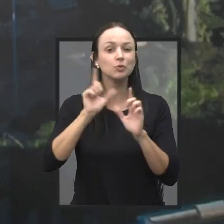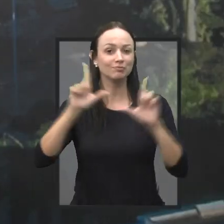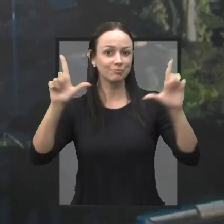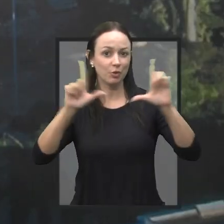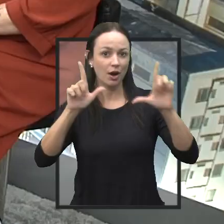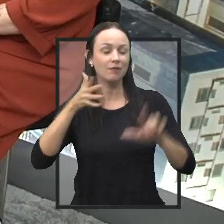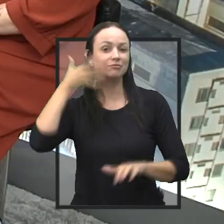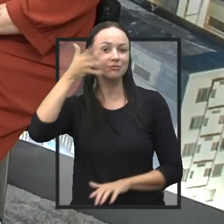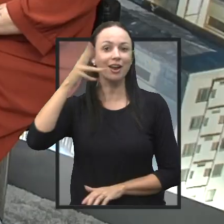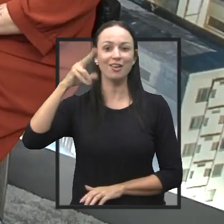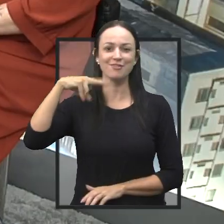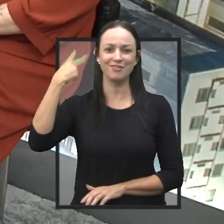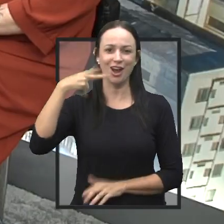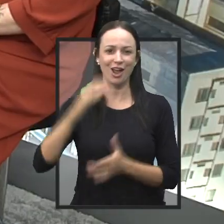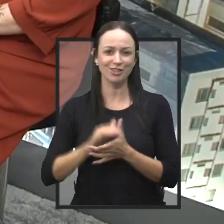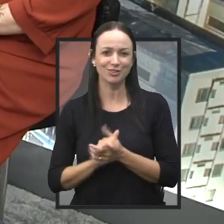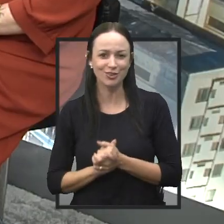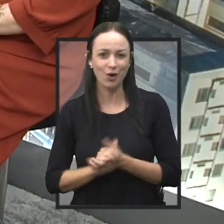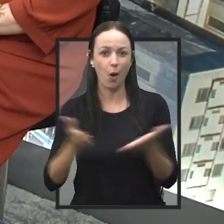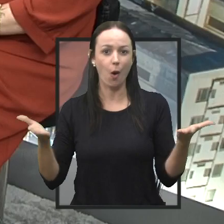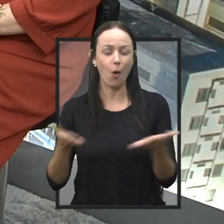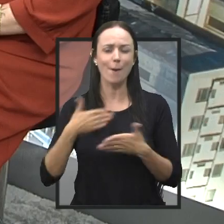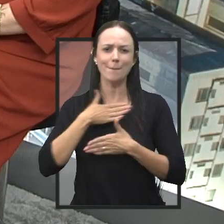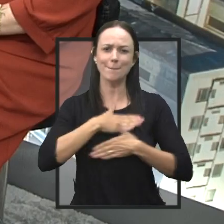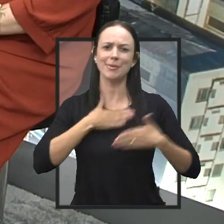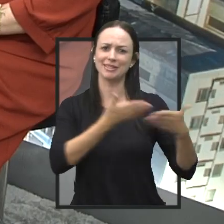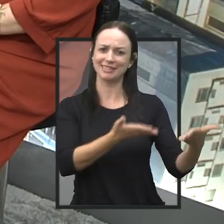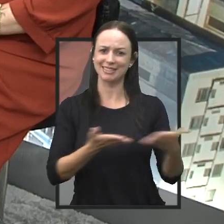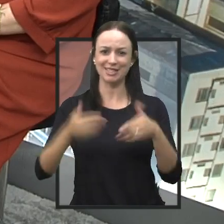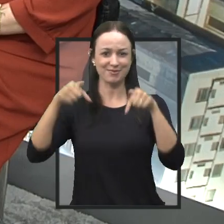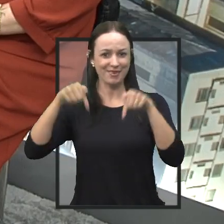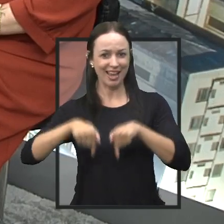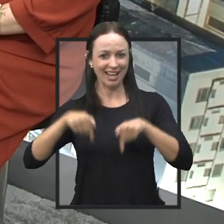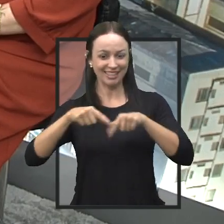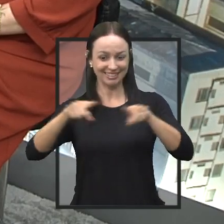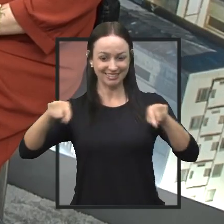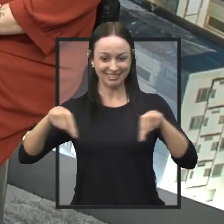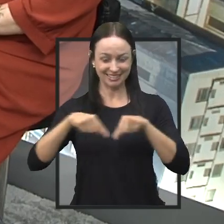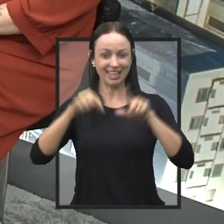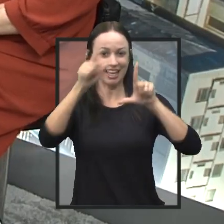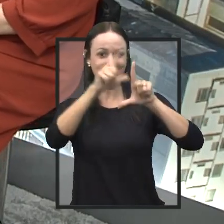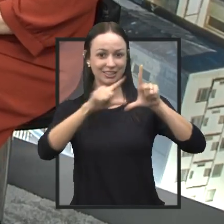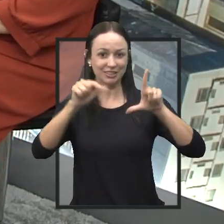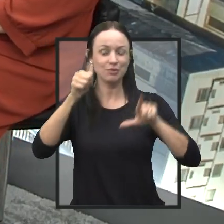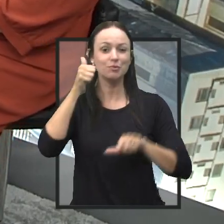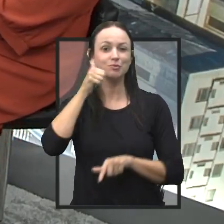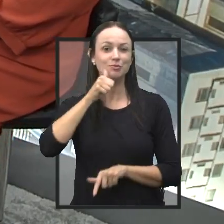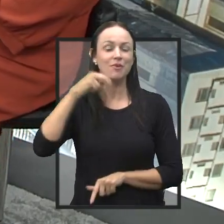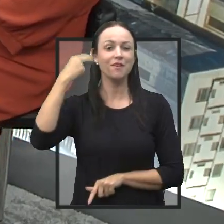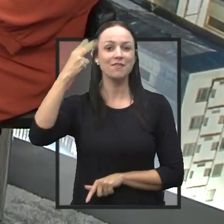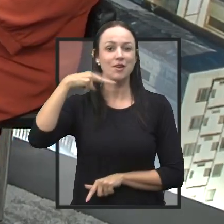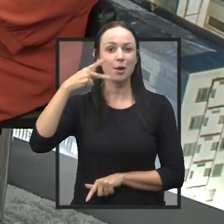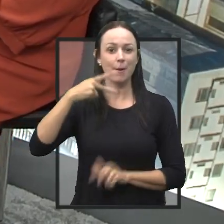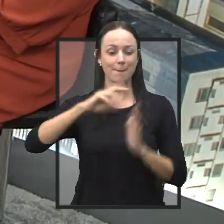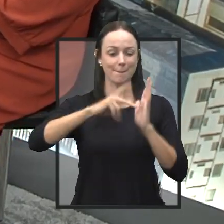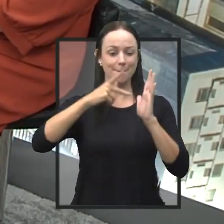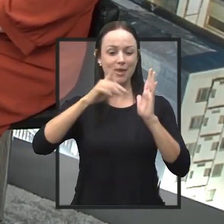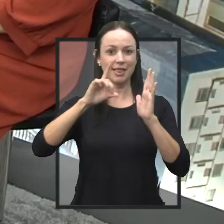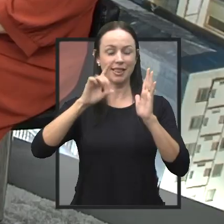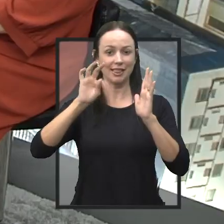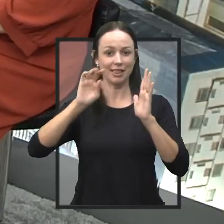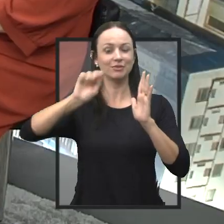Fala Vereador. E hoje eu tenho o prazer em receber aqui no estúdio da TV Câmara a vereadora do PDT, doutora